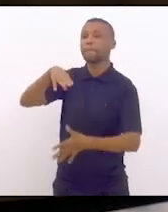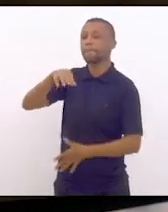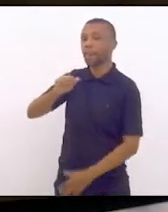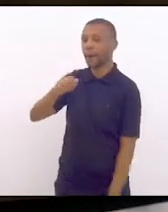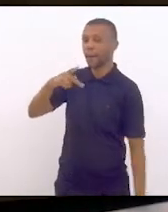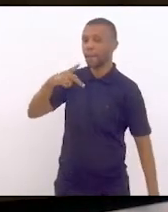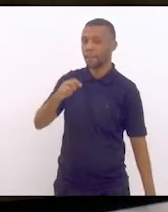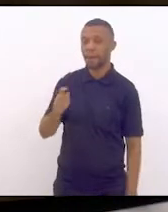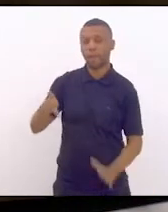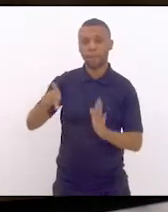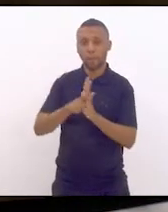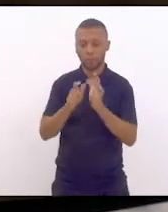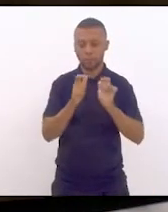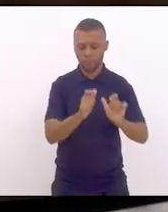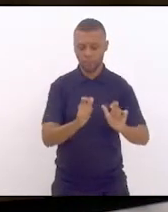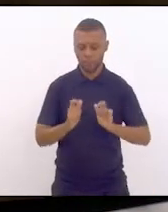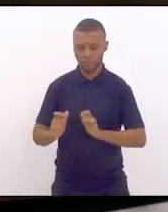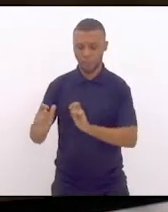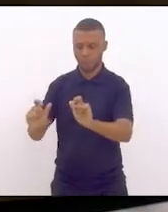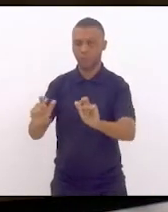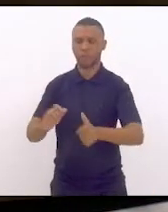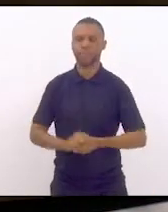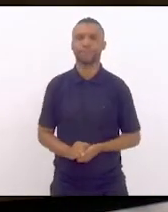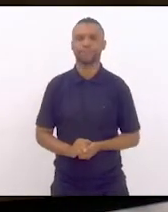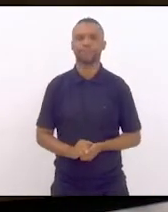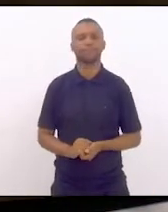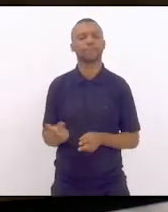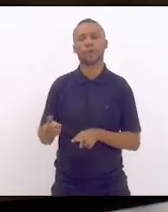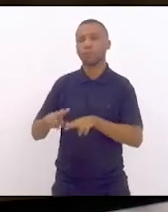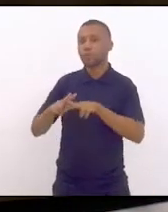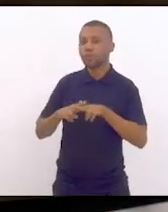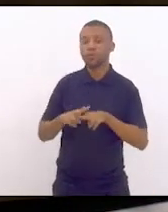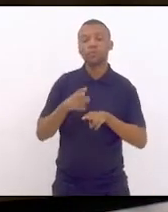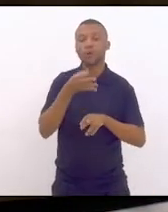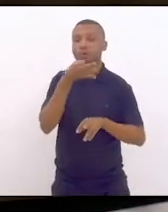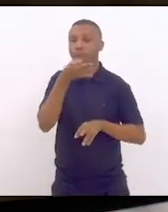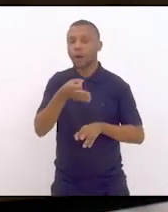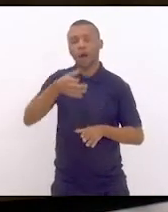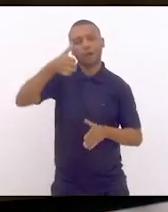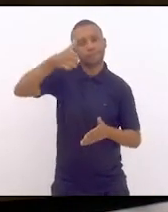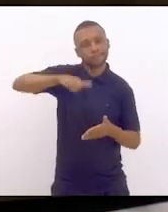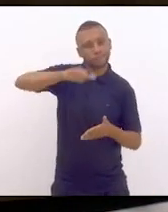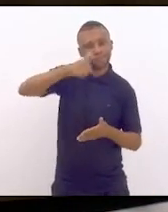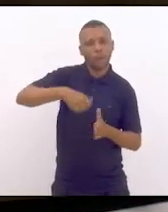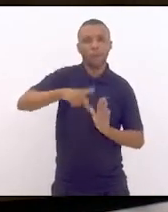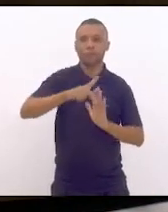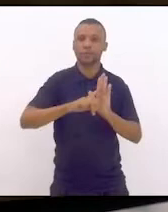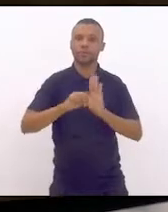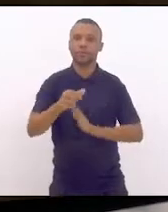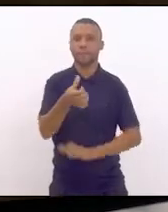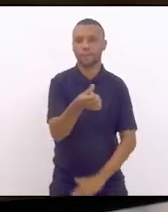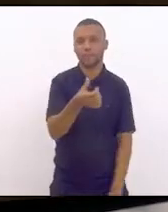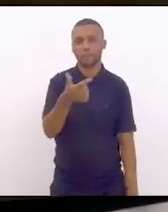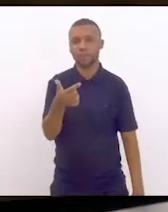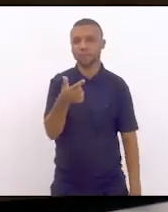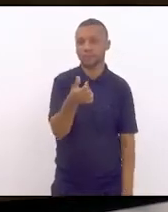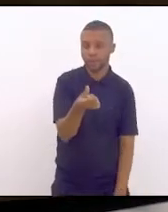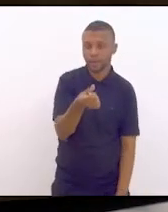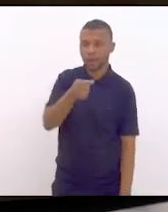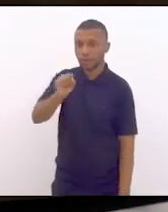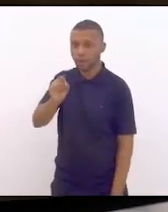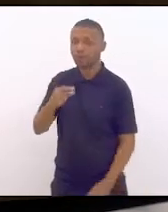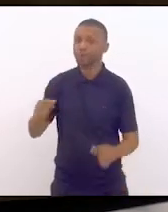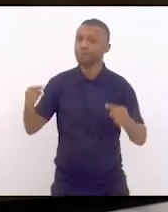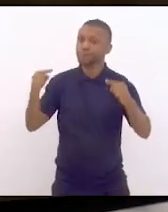o exposto, senhor presidente, o nosso parecer ao PL 6268/22 é pela constitucionalidade